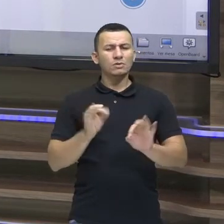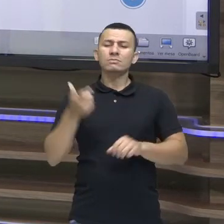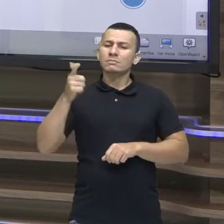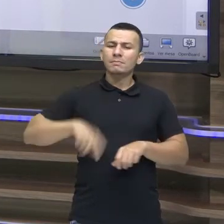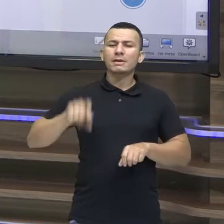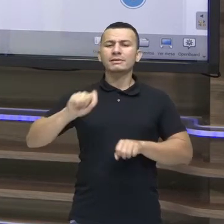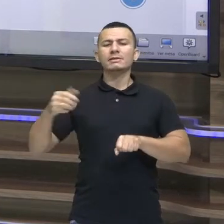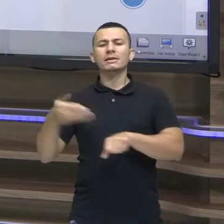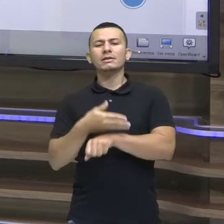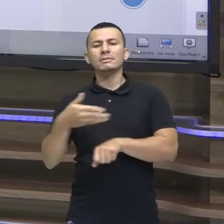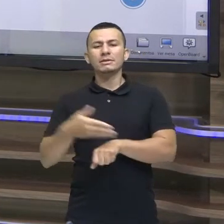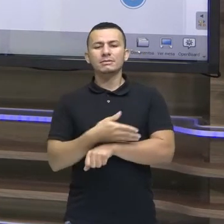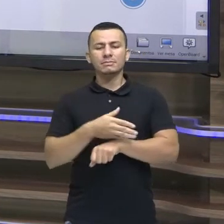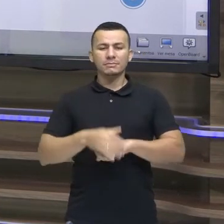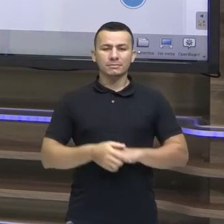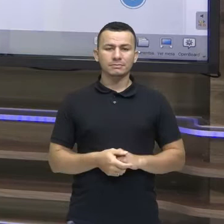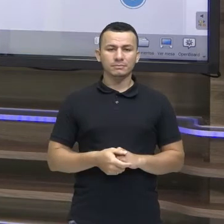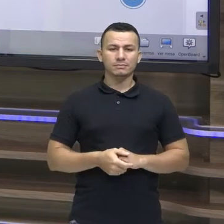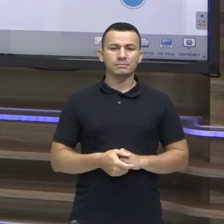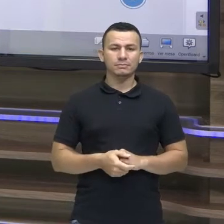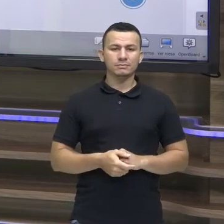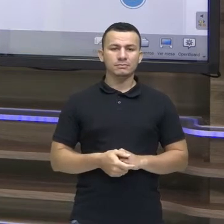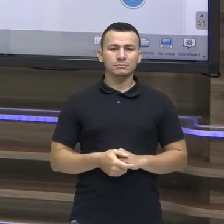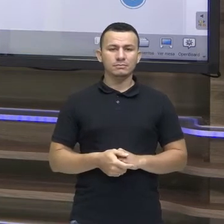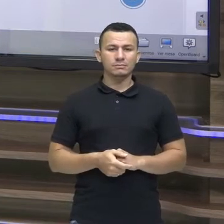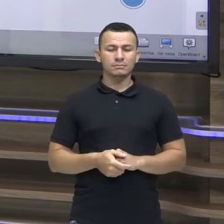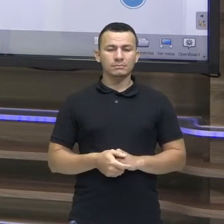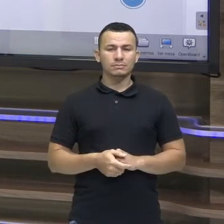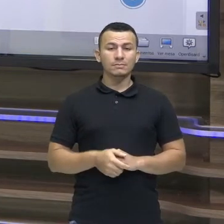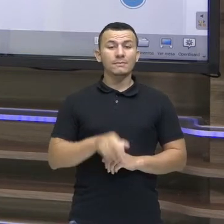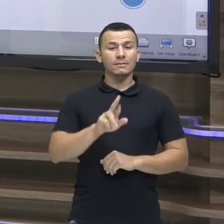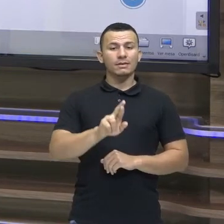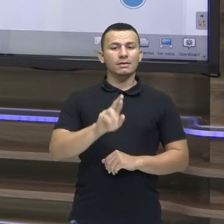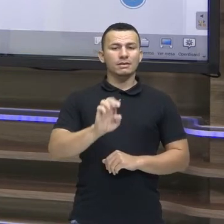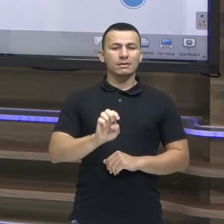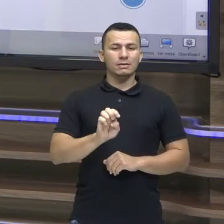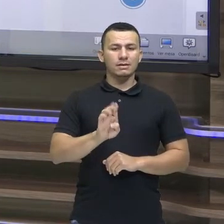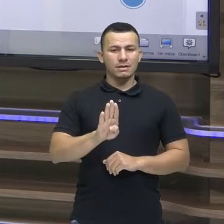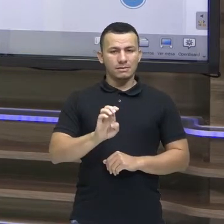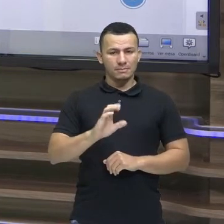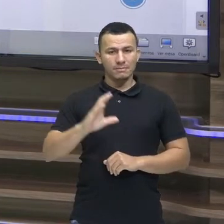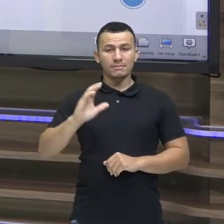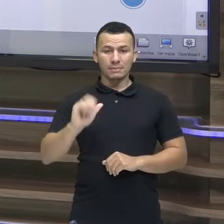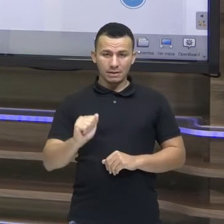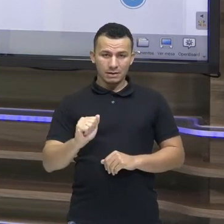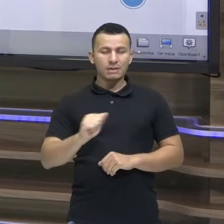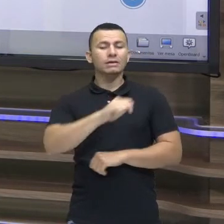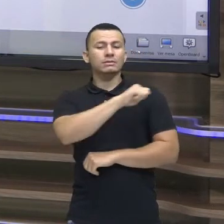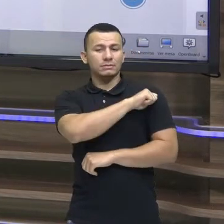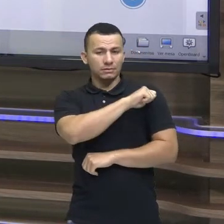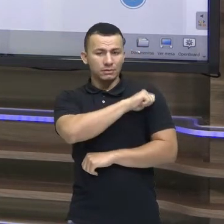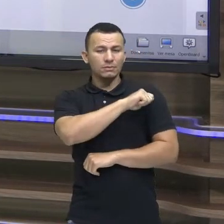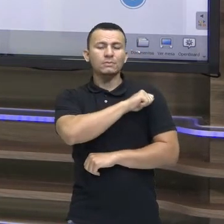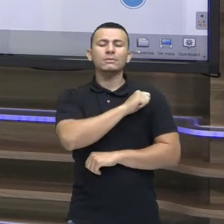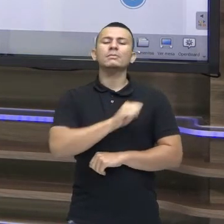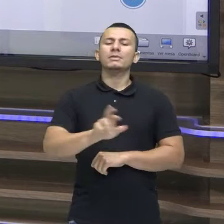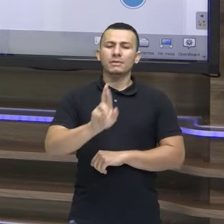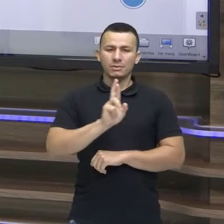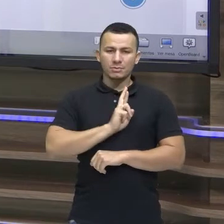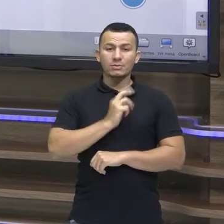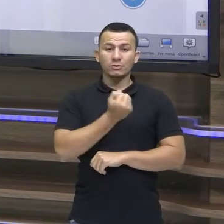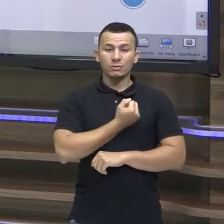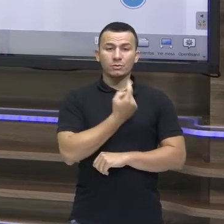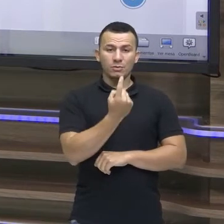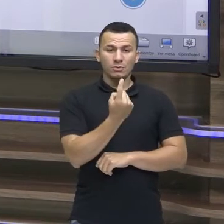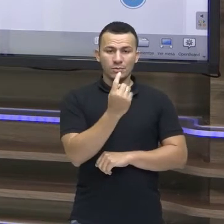mais alguém concorda com você. Temos aí quem? A Rebeca. É isto? Rebeca dizendo que a questão 1